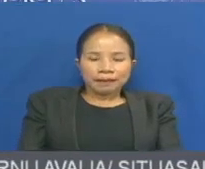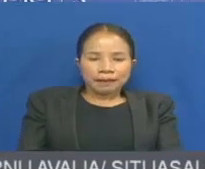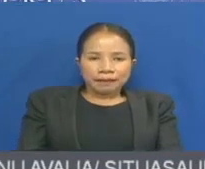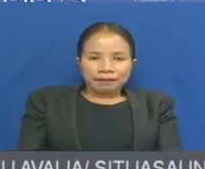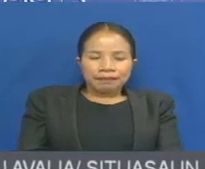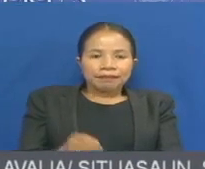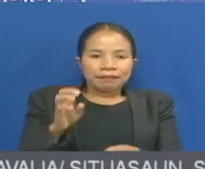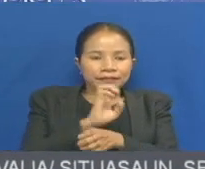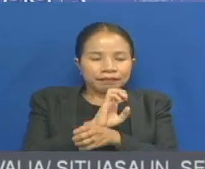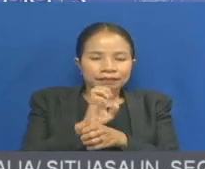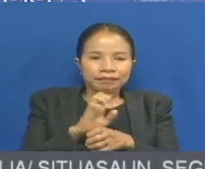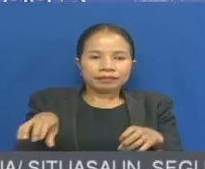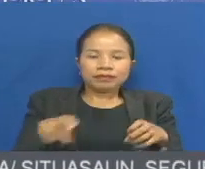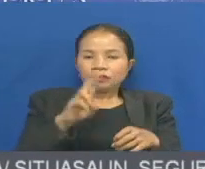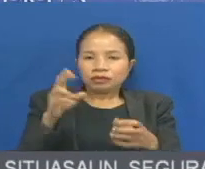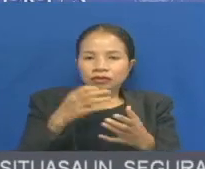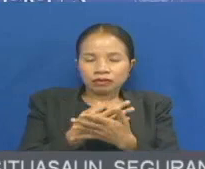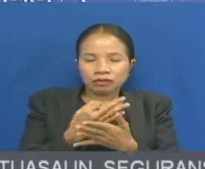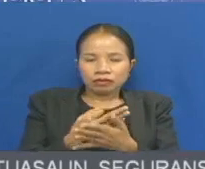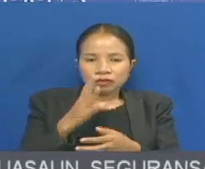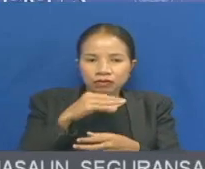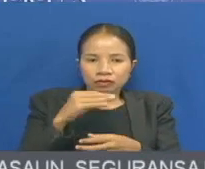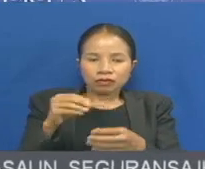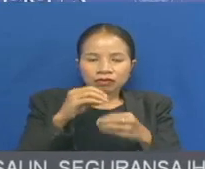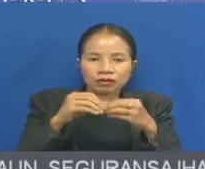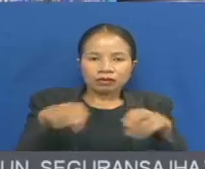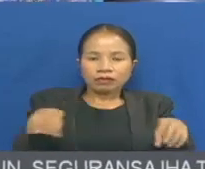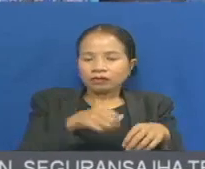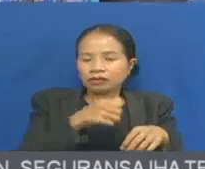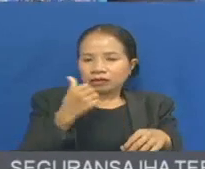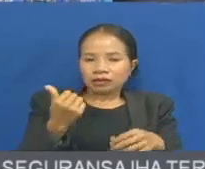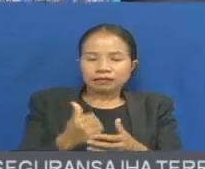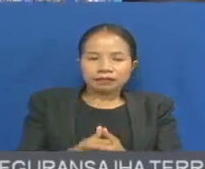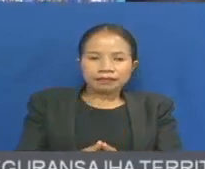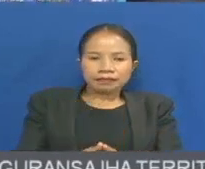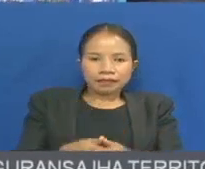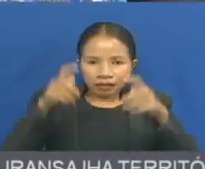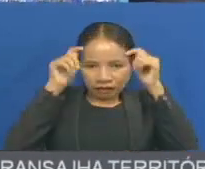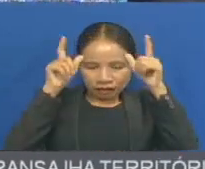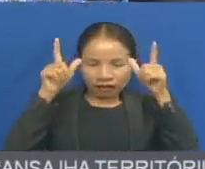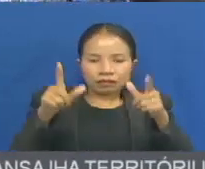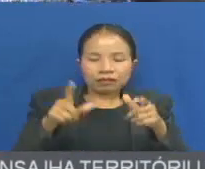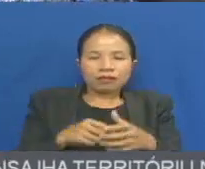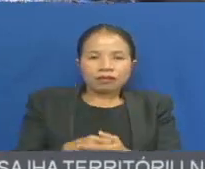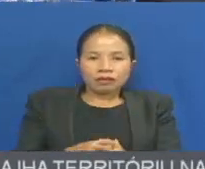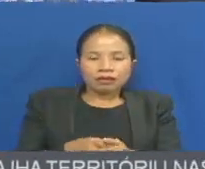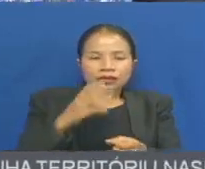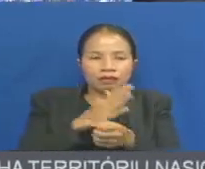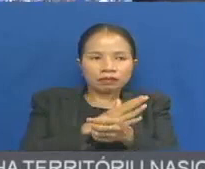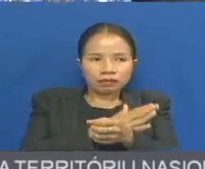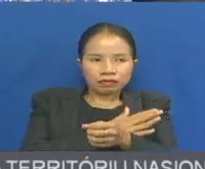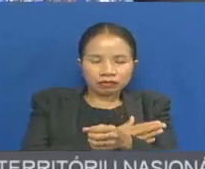comércio, investimento, finanças, na área Siraceluco. Além de né, Timor-Leste no Kuwait, se promove